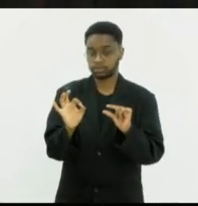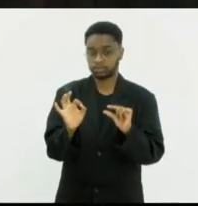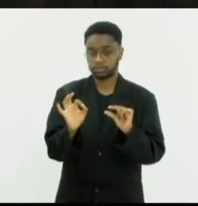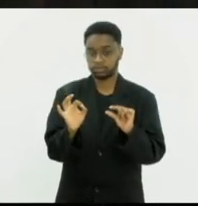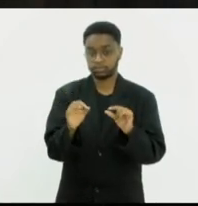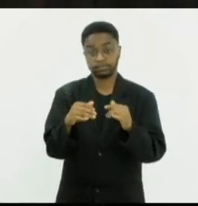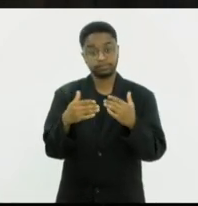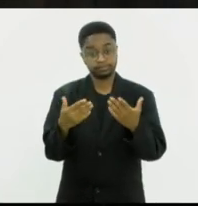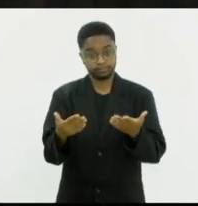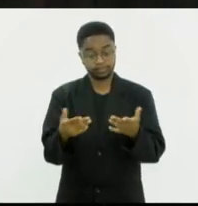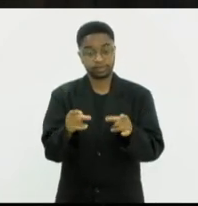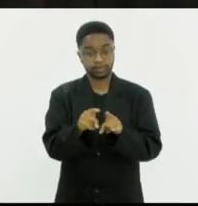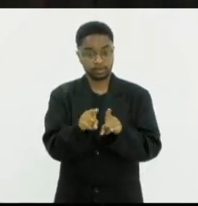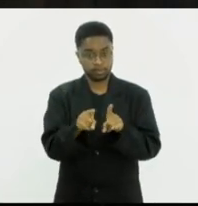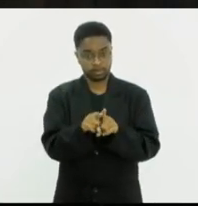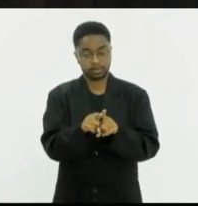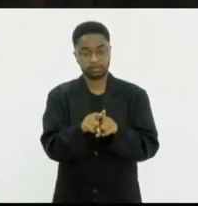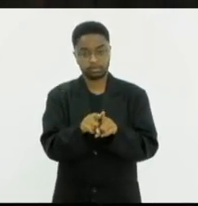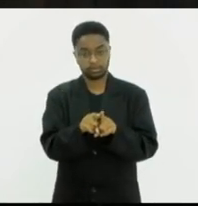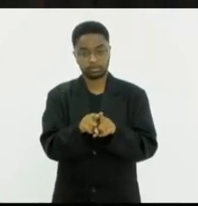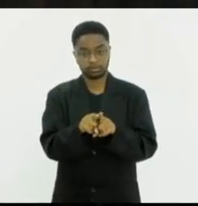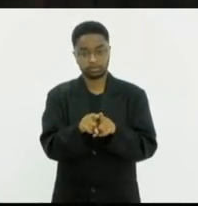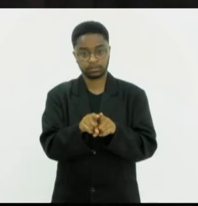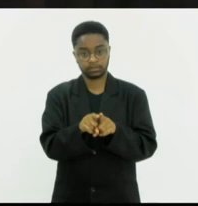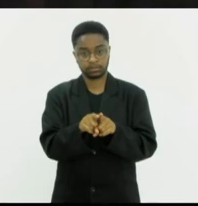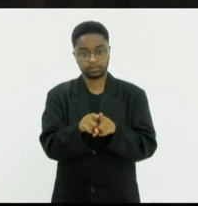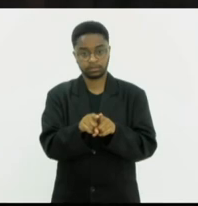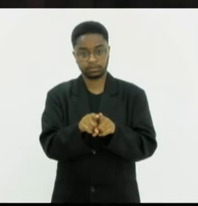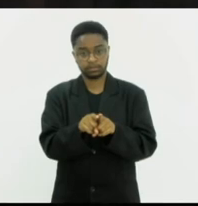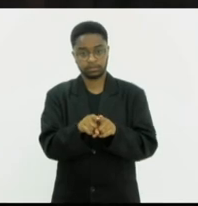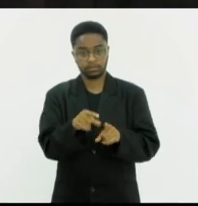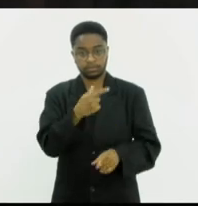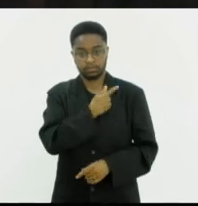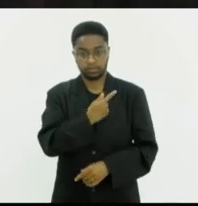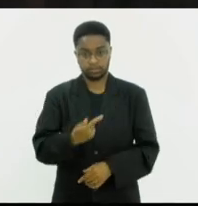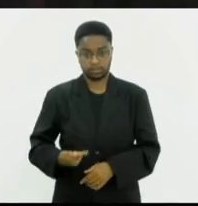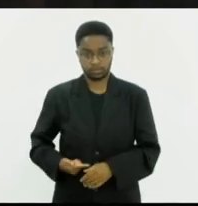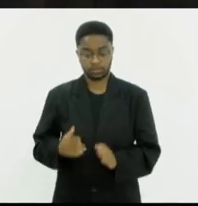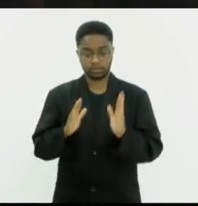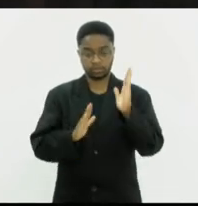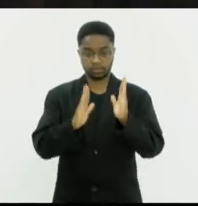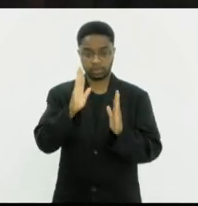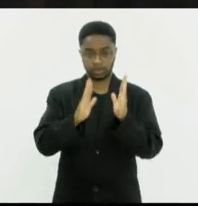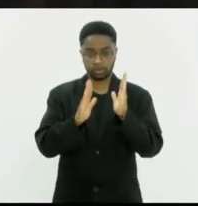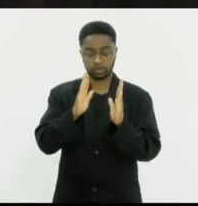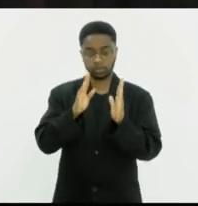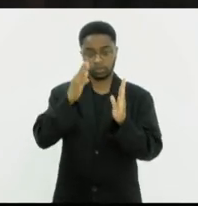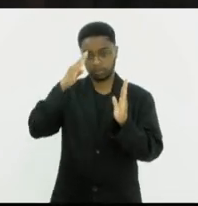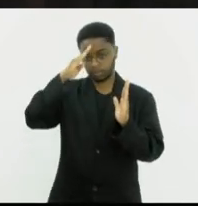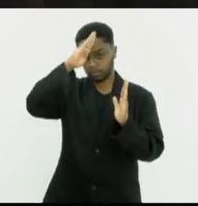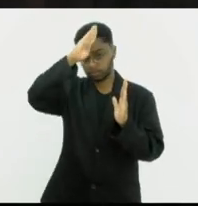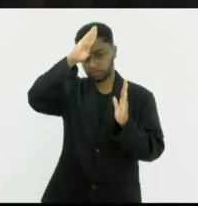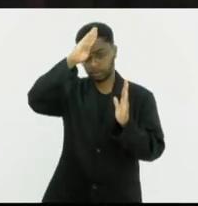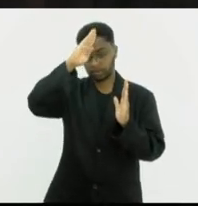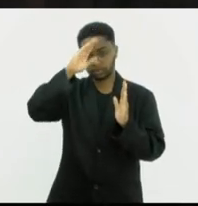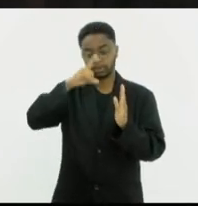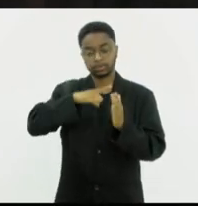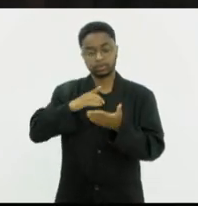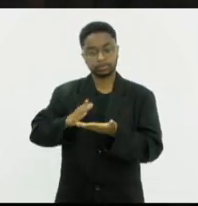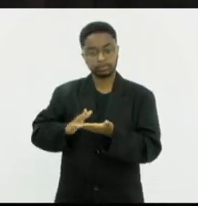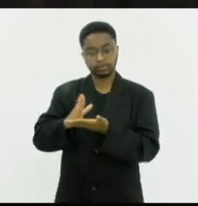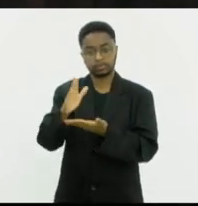Em não satisfeito, senhor presidente, no governo de Jair Messias Bolsonaro, foi sancionado